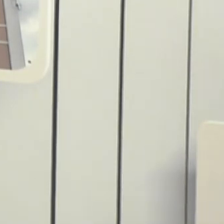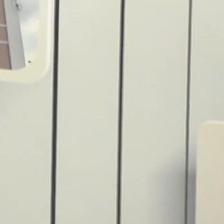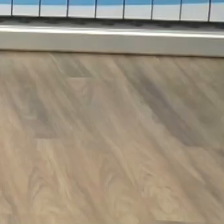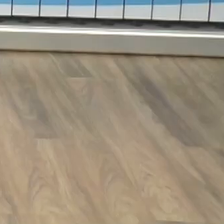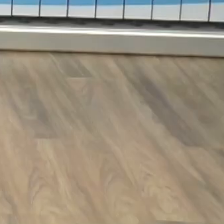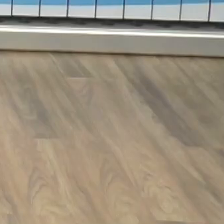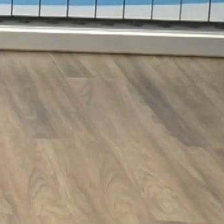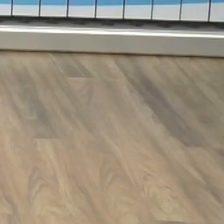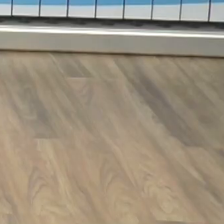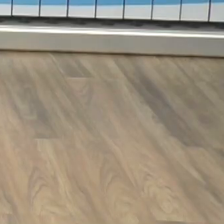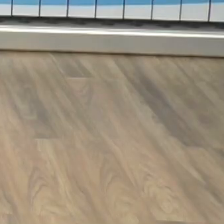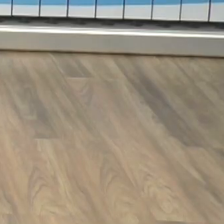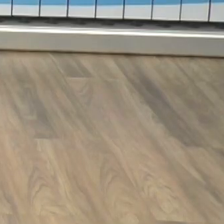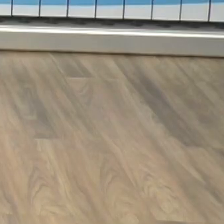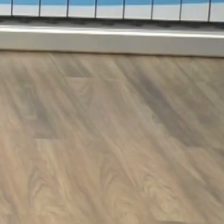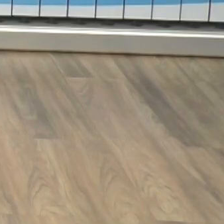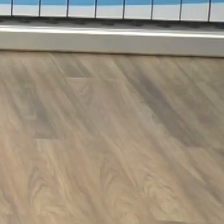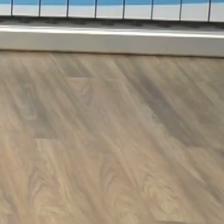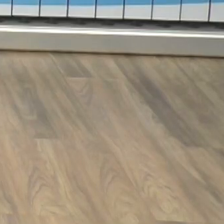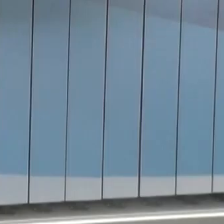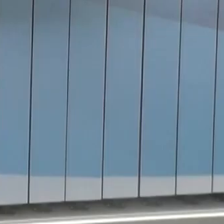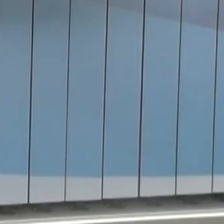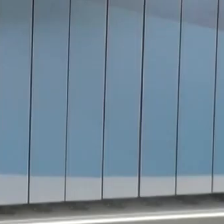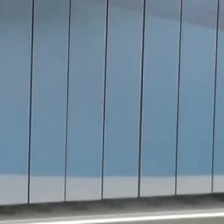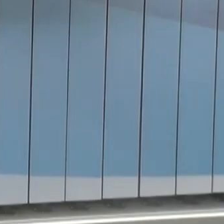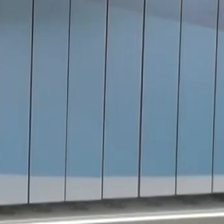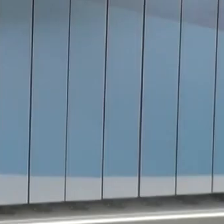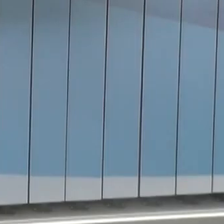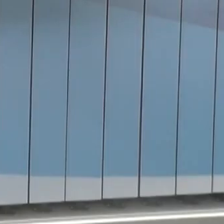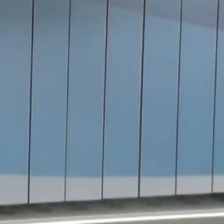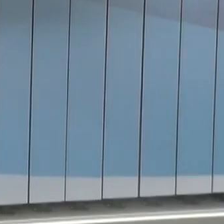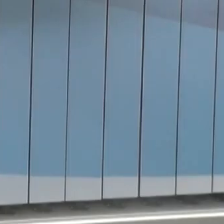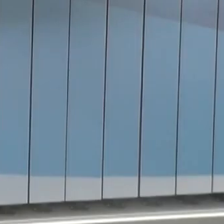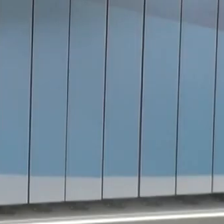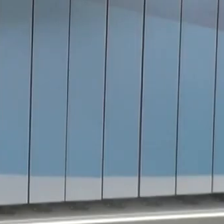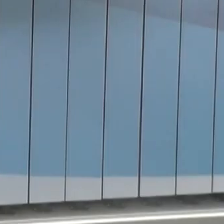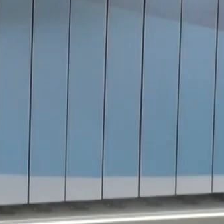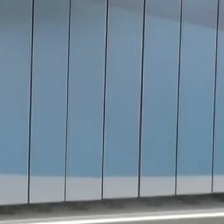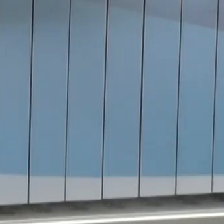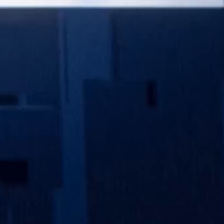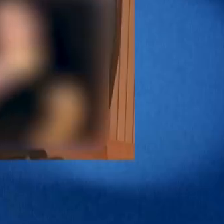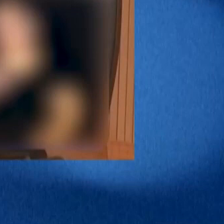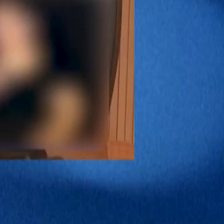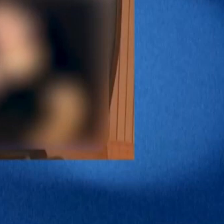vivo. Confira a partir de agora os destaques de hoje.